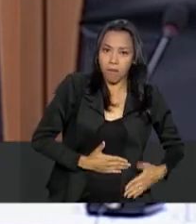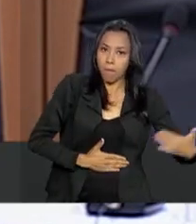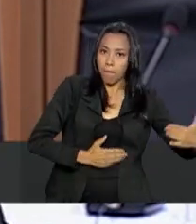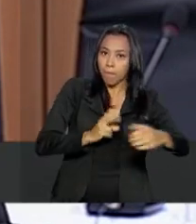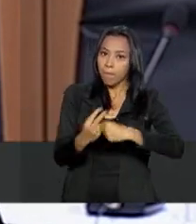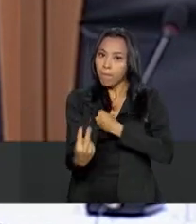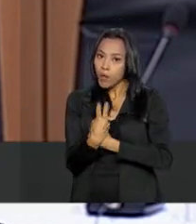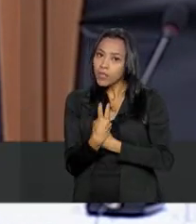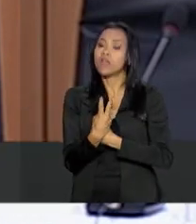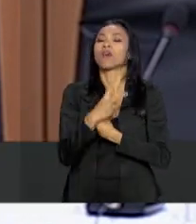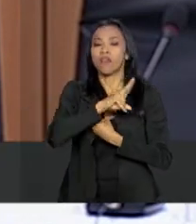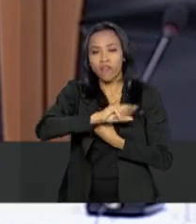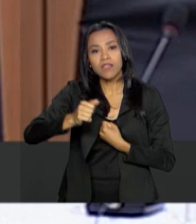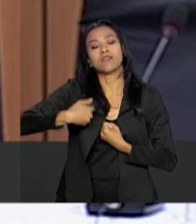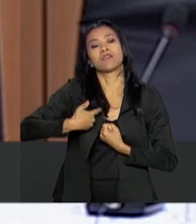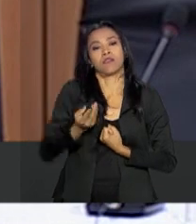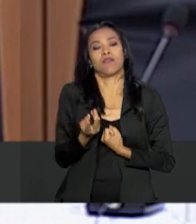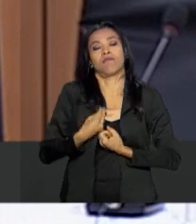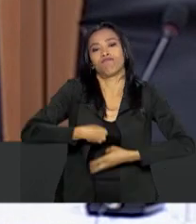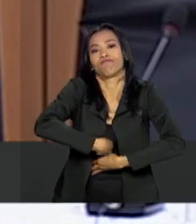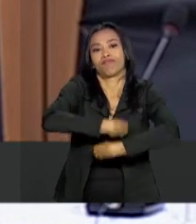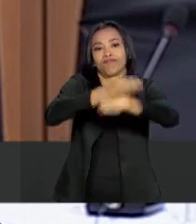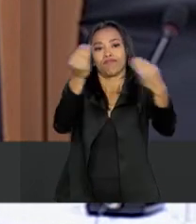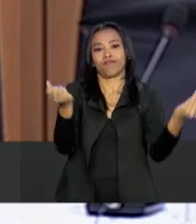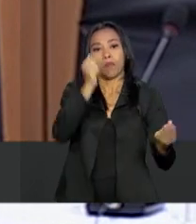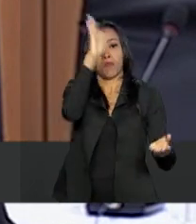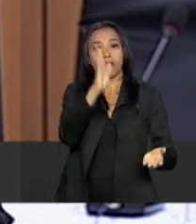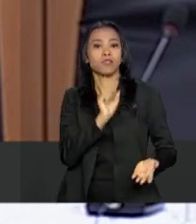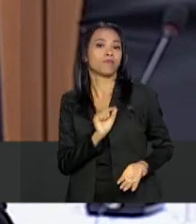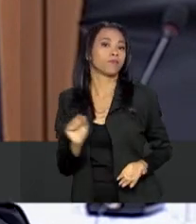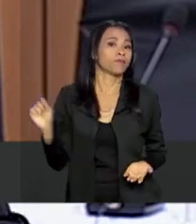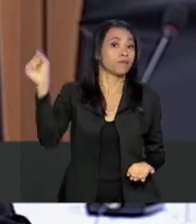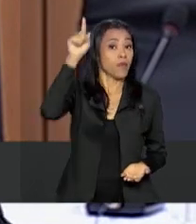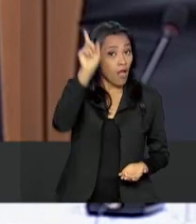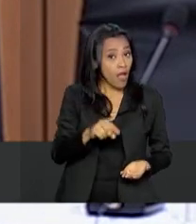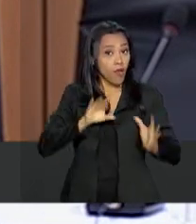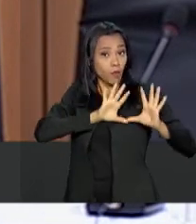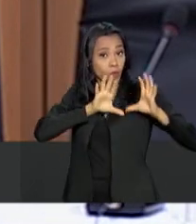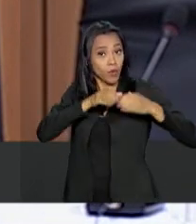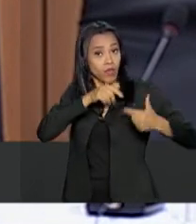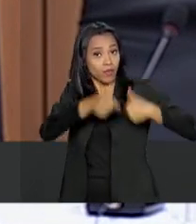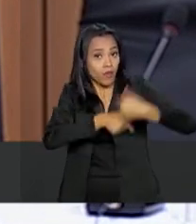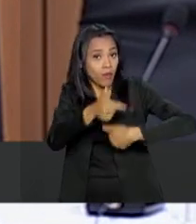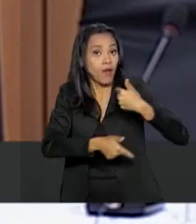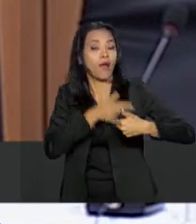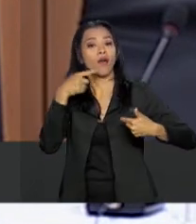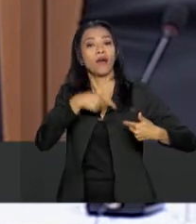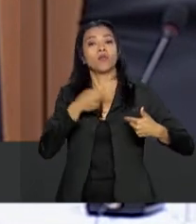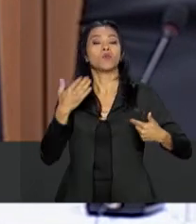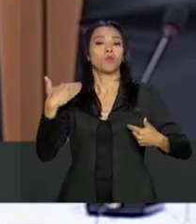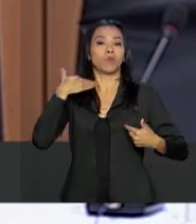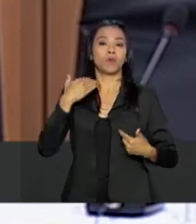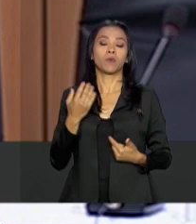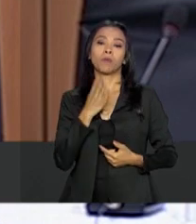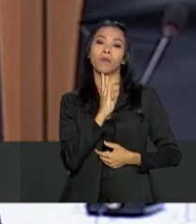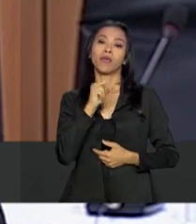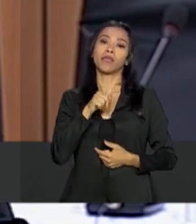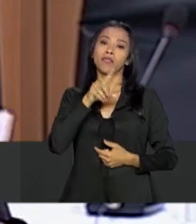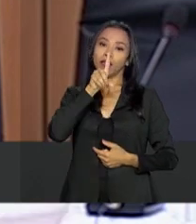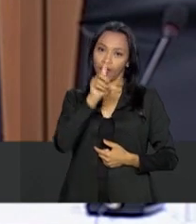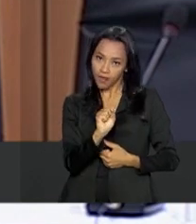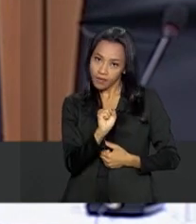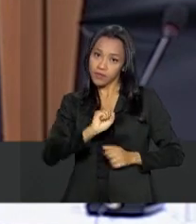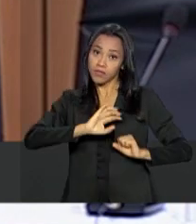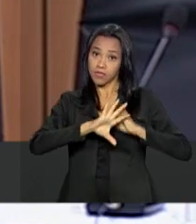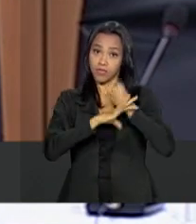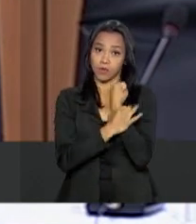usados em todo o Brasil. Essa ação faz parte de um grupo de ações do programa BNDES Segurança. Além da